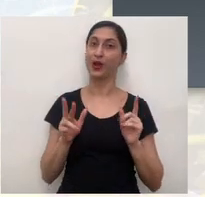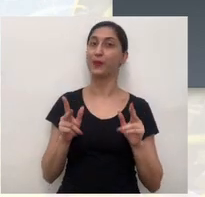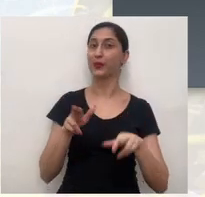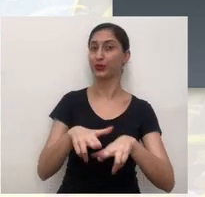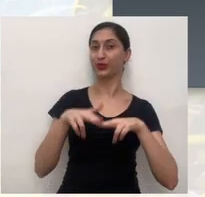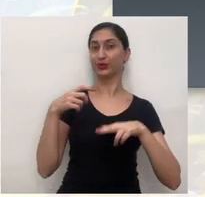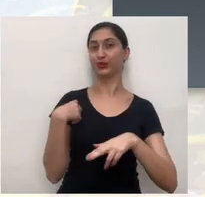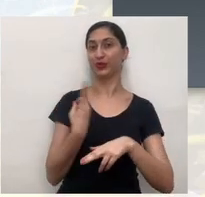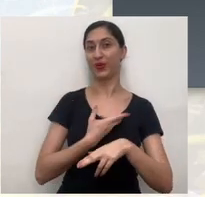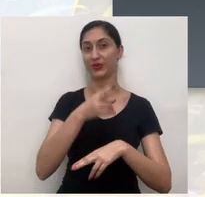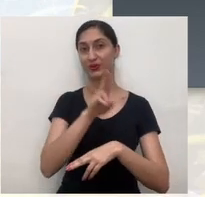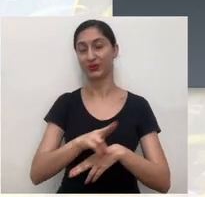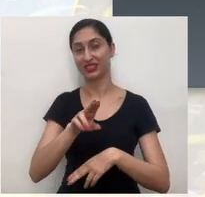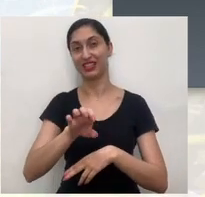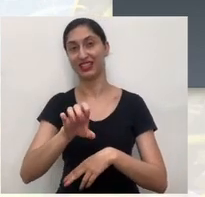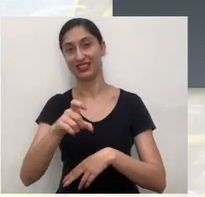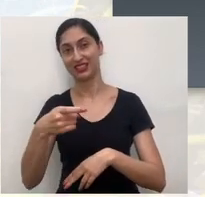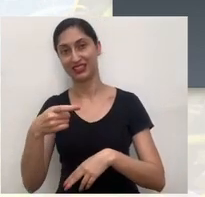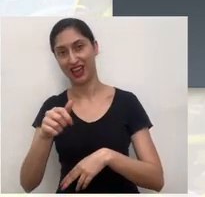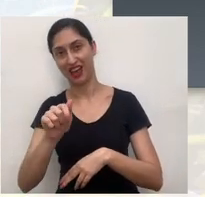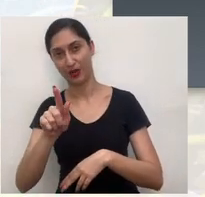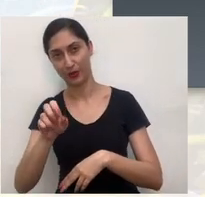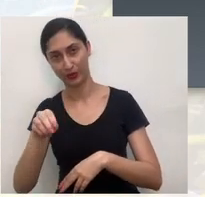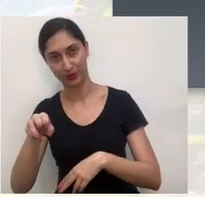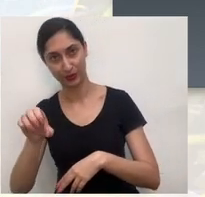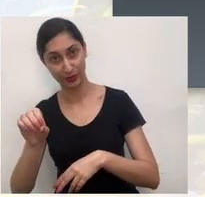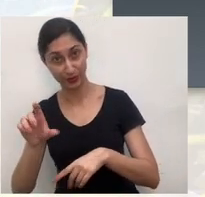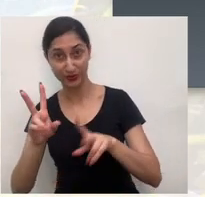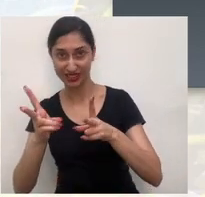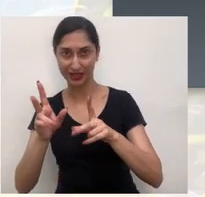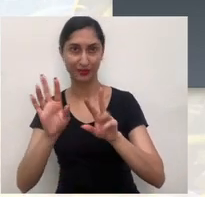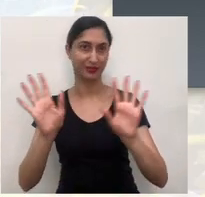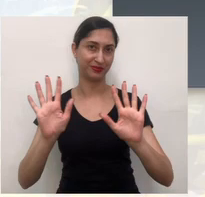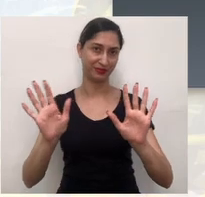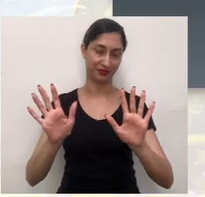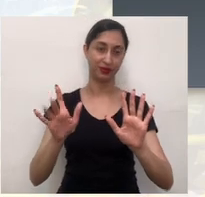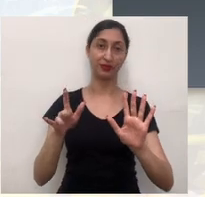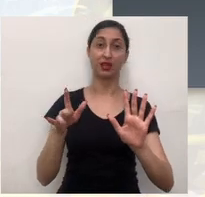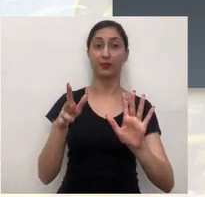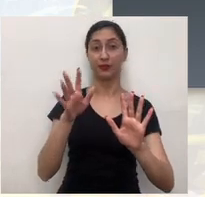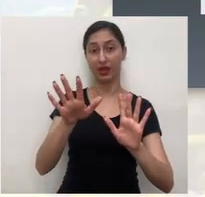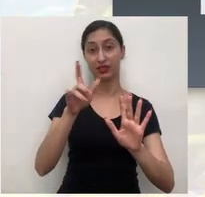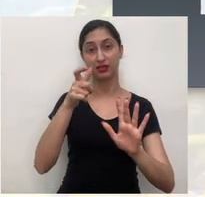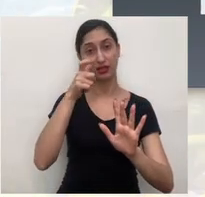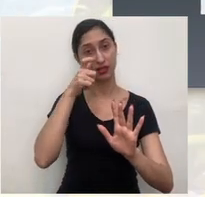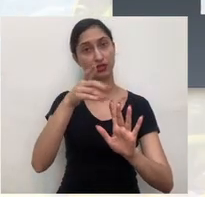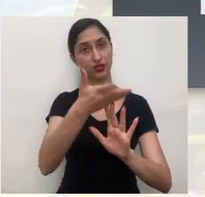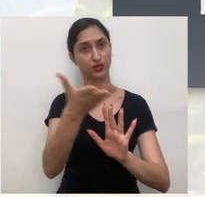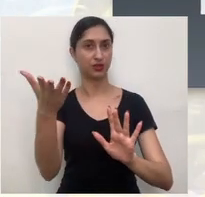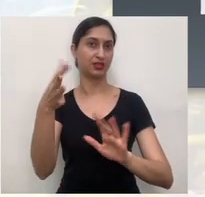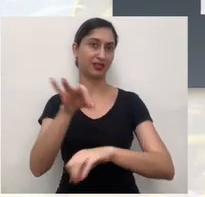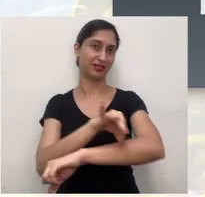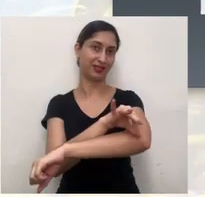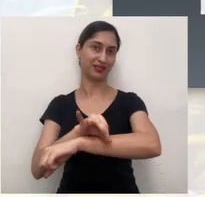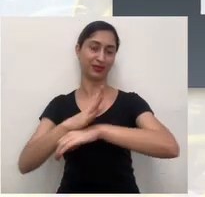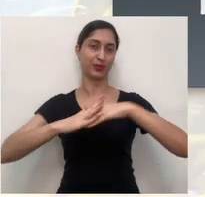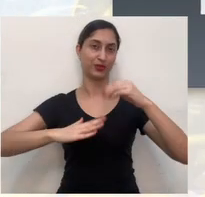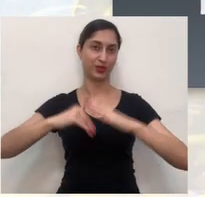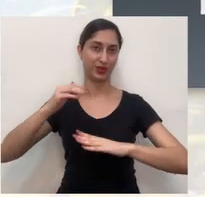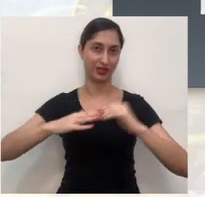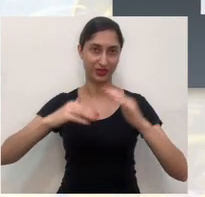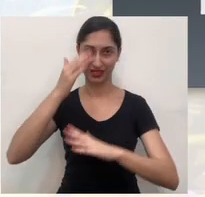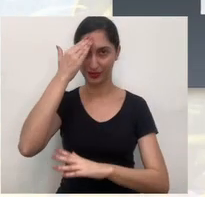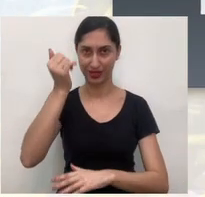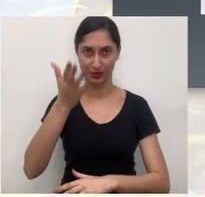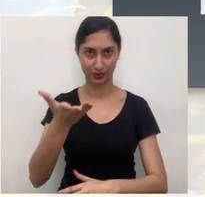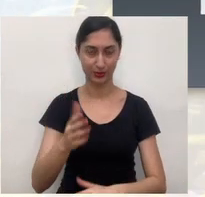usar hexágono sempre, mas é interessante para arquiteto ter essa noção. Né? Então, olhem